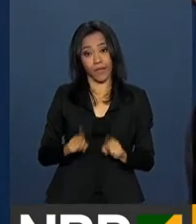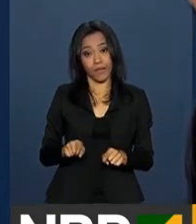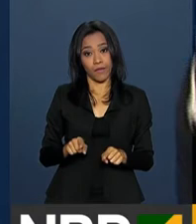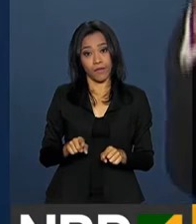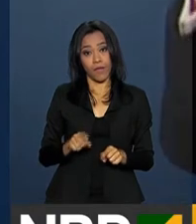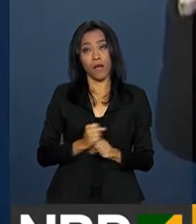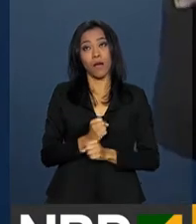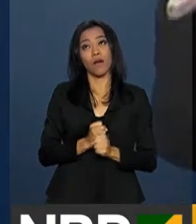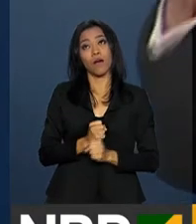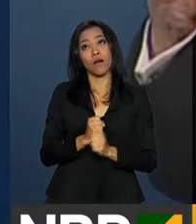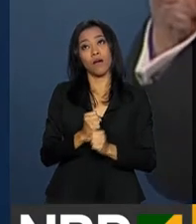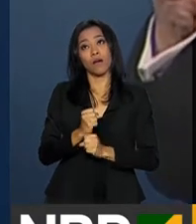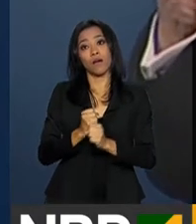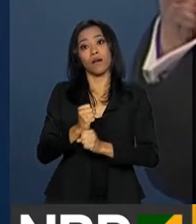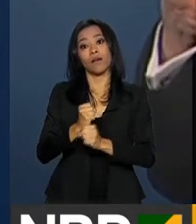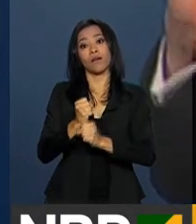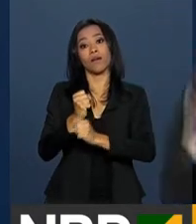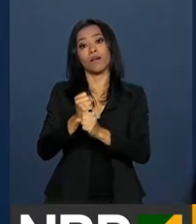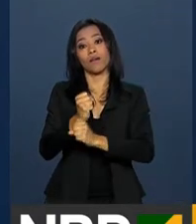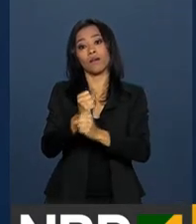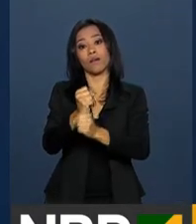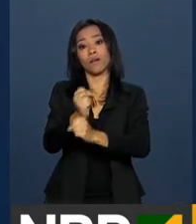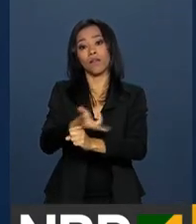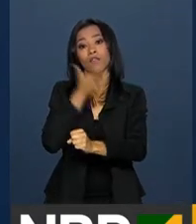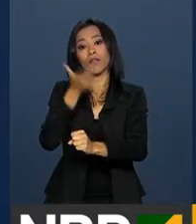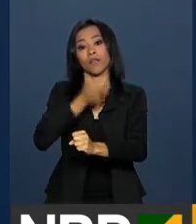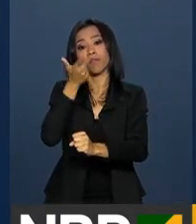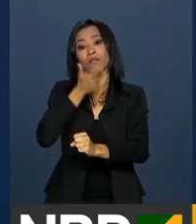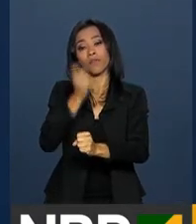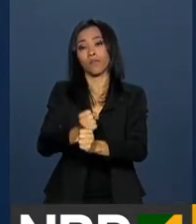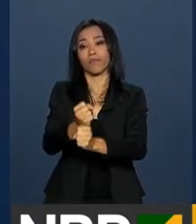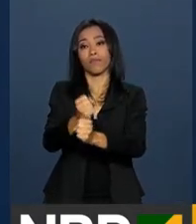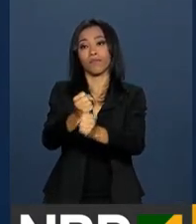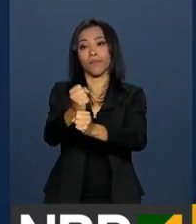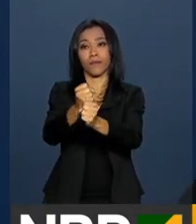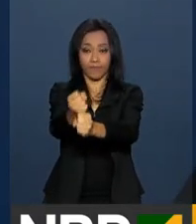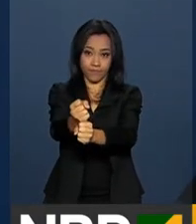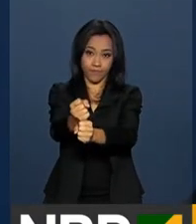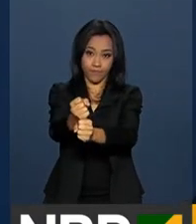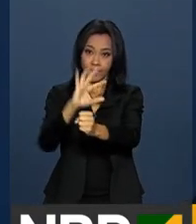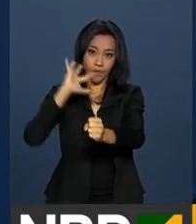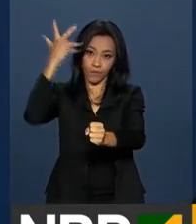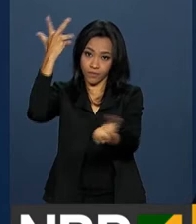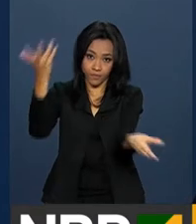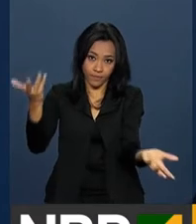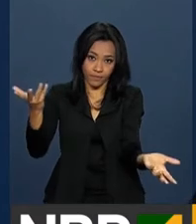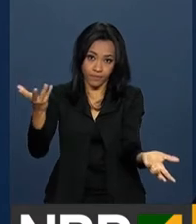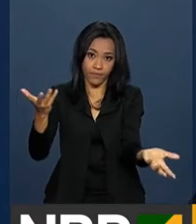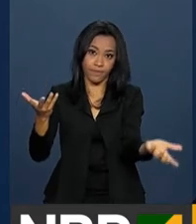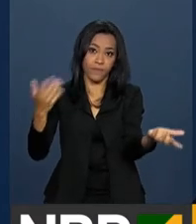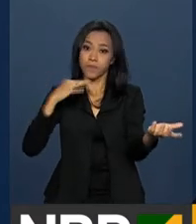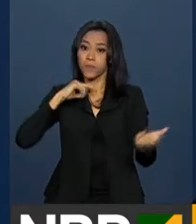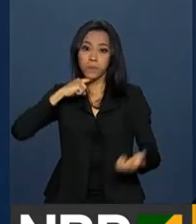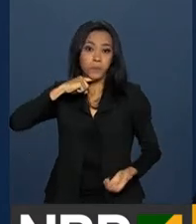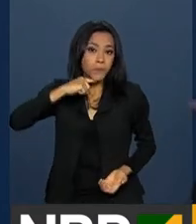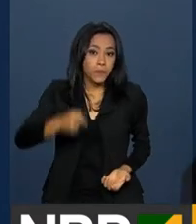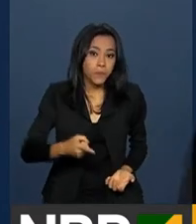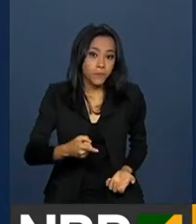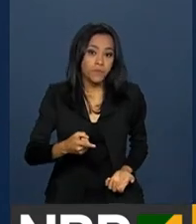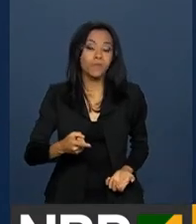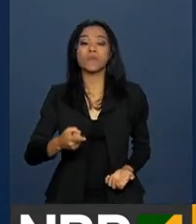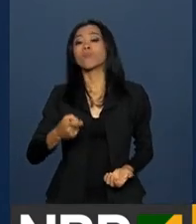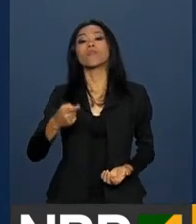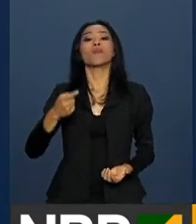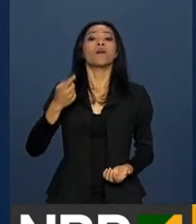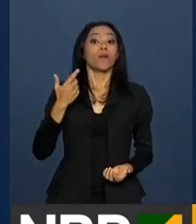você leva anos e anos falando no assunto e não realiza, não executa. Vocês vejam